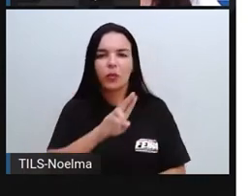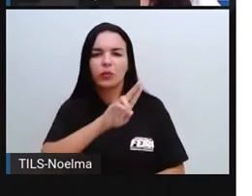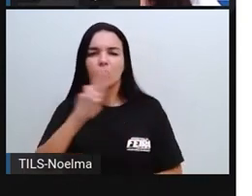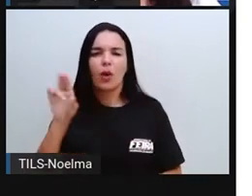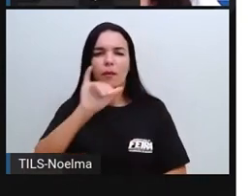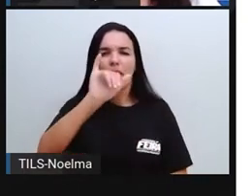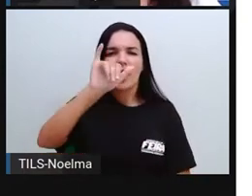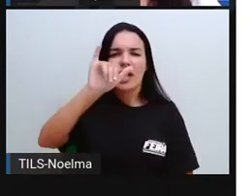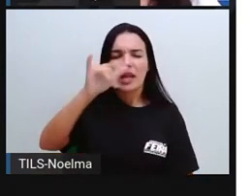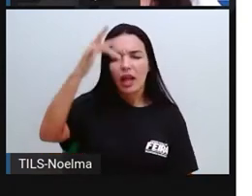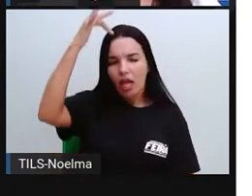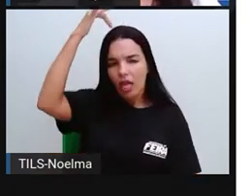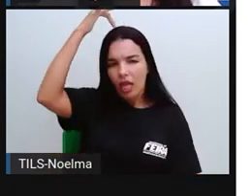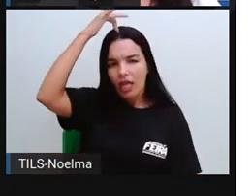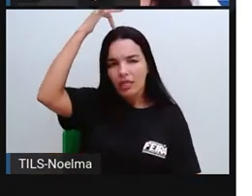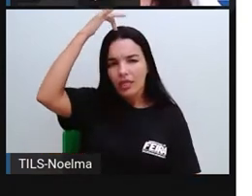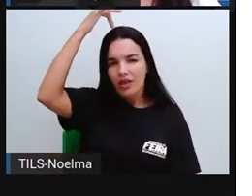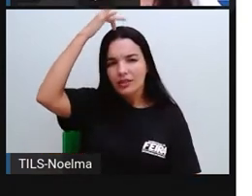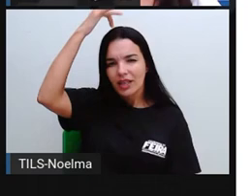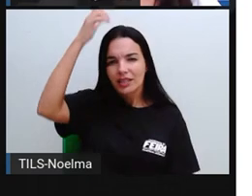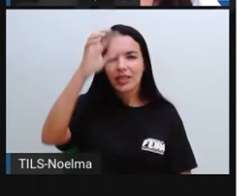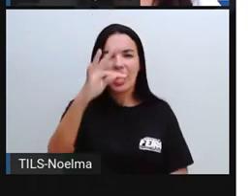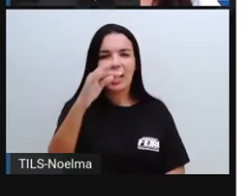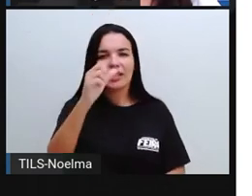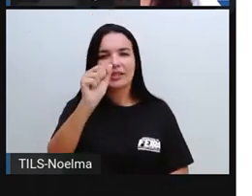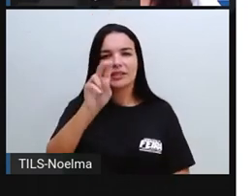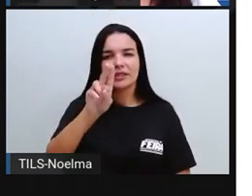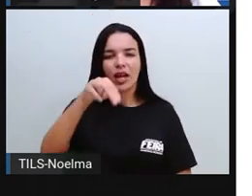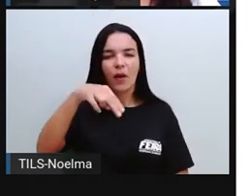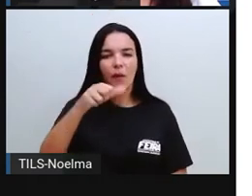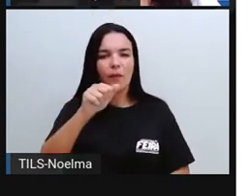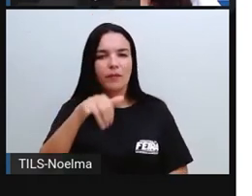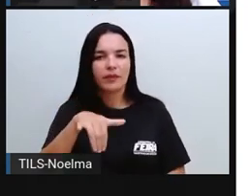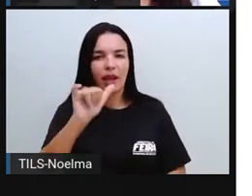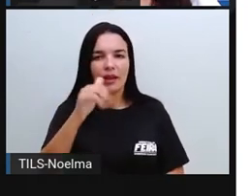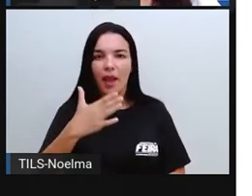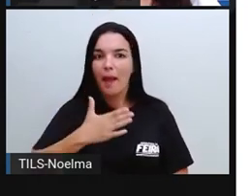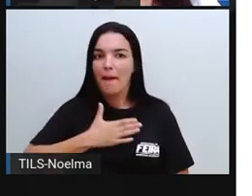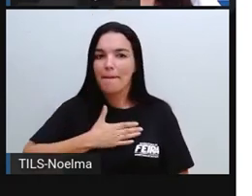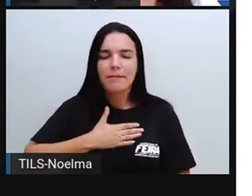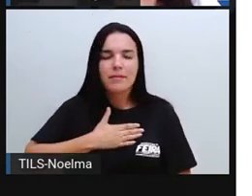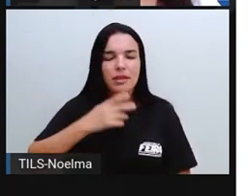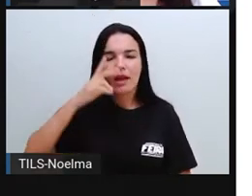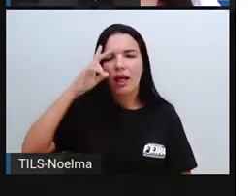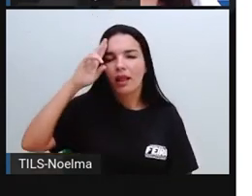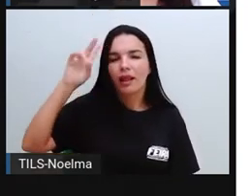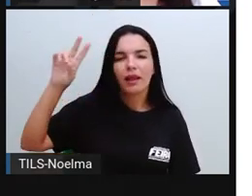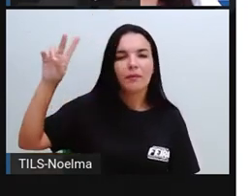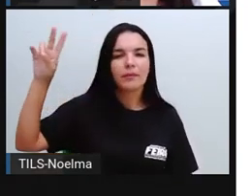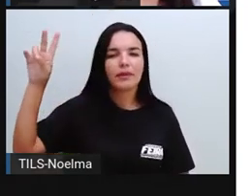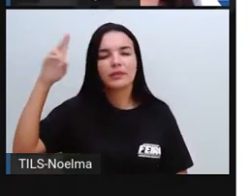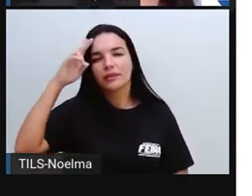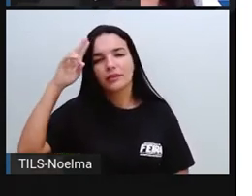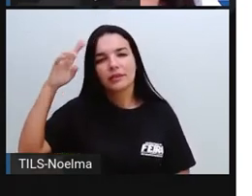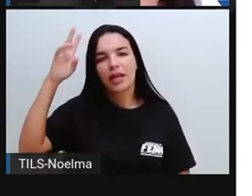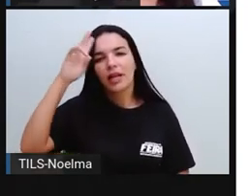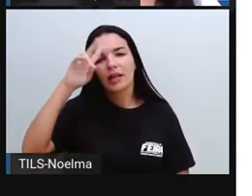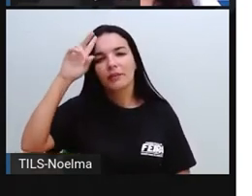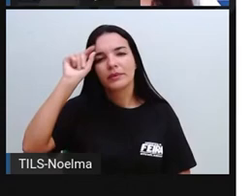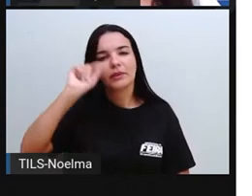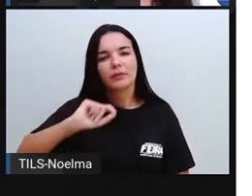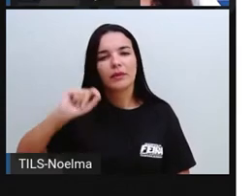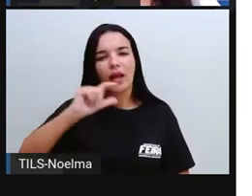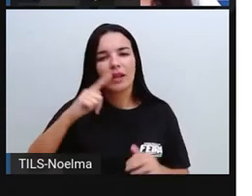de Taunay. É minha mais remota lembrança de leitura de um romance brasileiro. Livro aberto